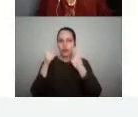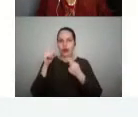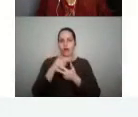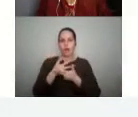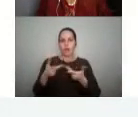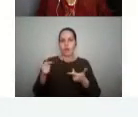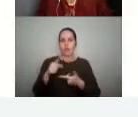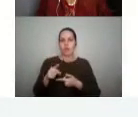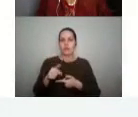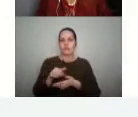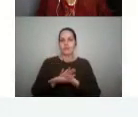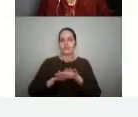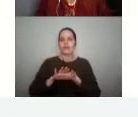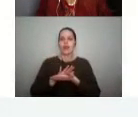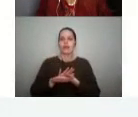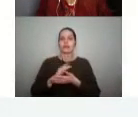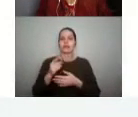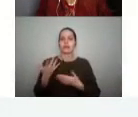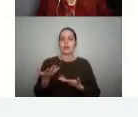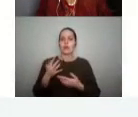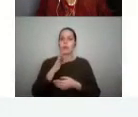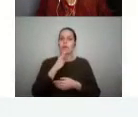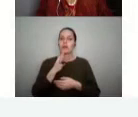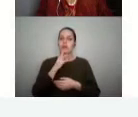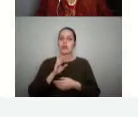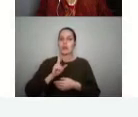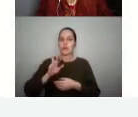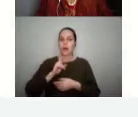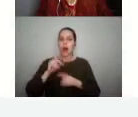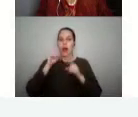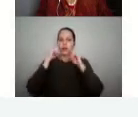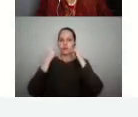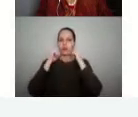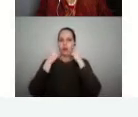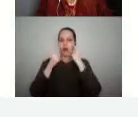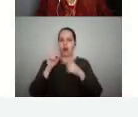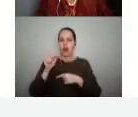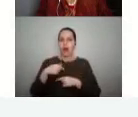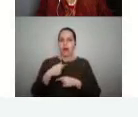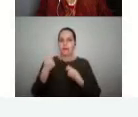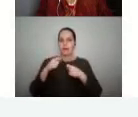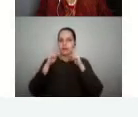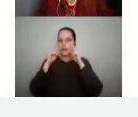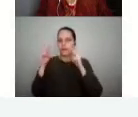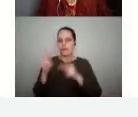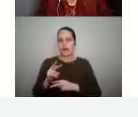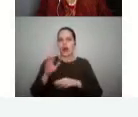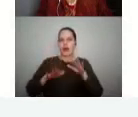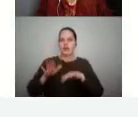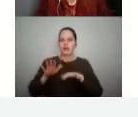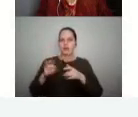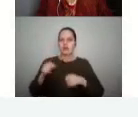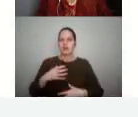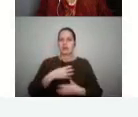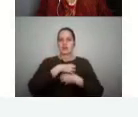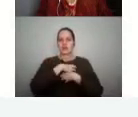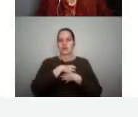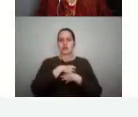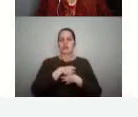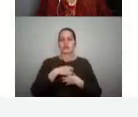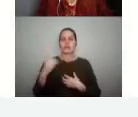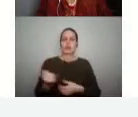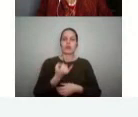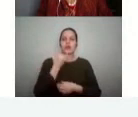não é de fato adivinhar, mas tem algo que ver. De vez em quando, com adivinhar, com intuir. O importante, não resta dúvida, é